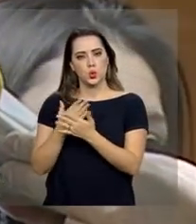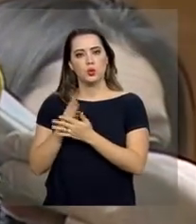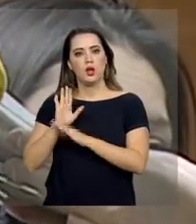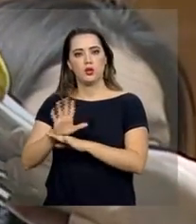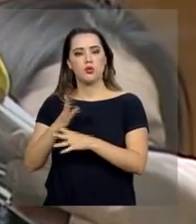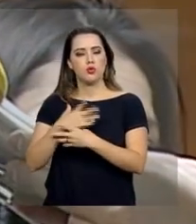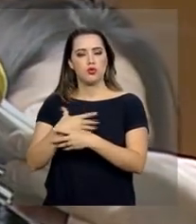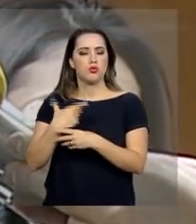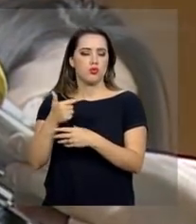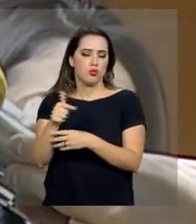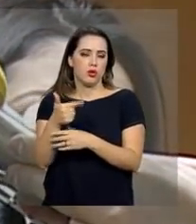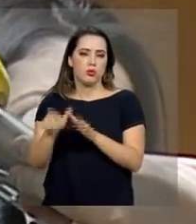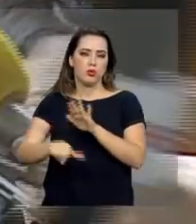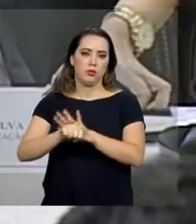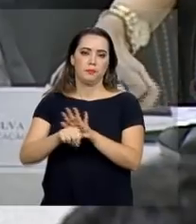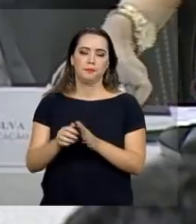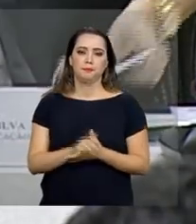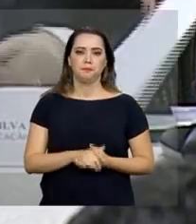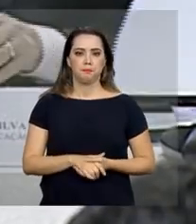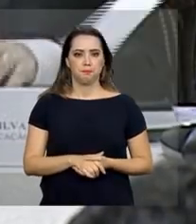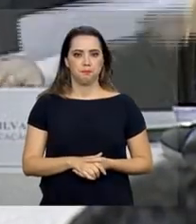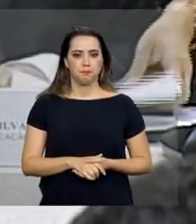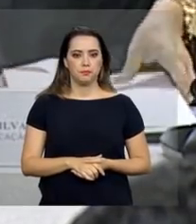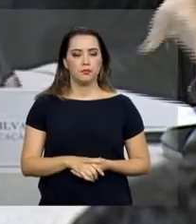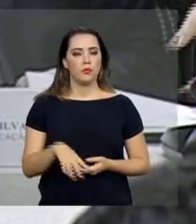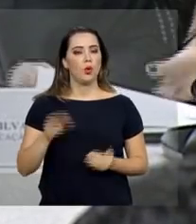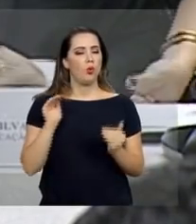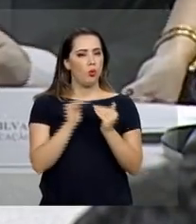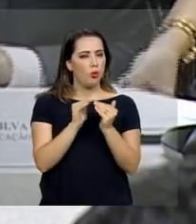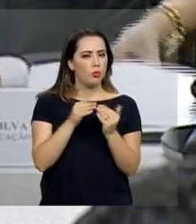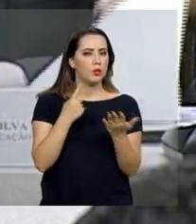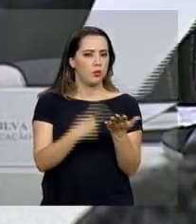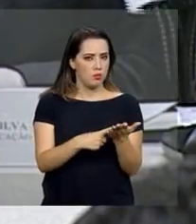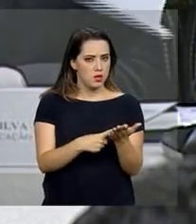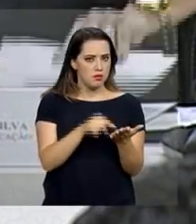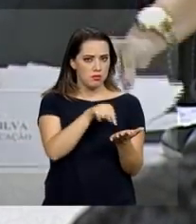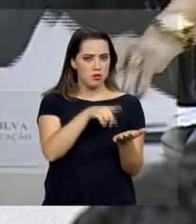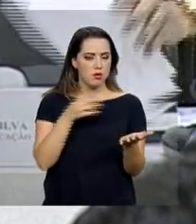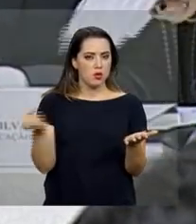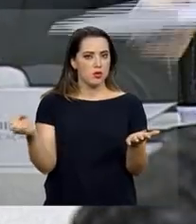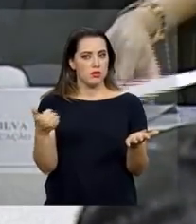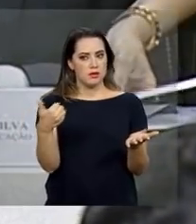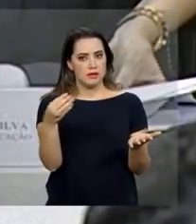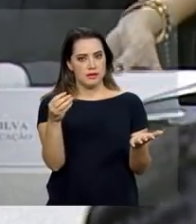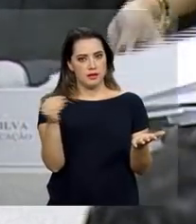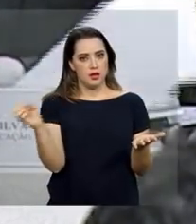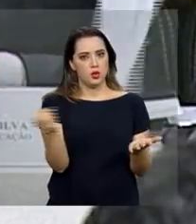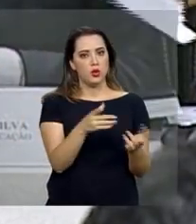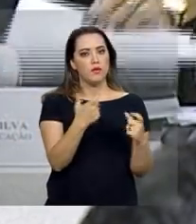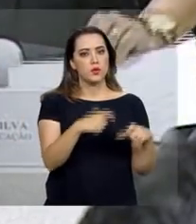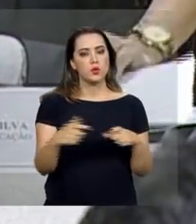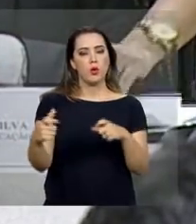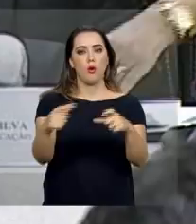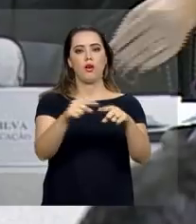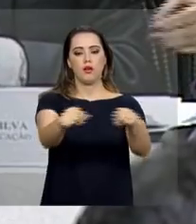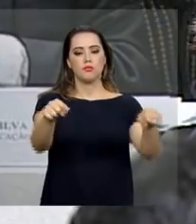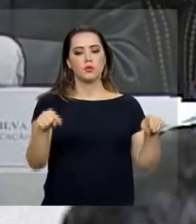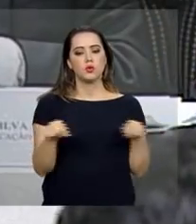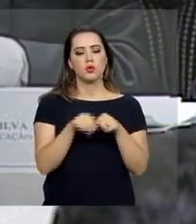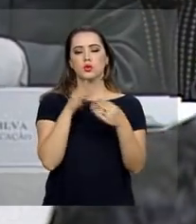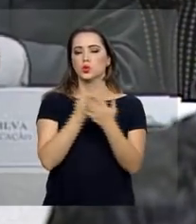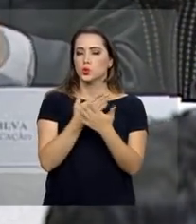gente observa hoje infelizmente no brasil com um acordo vão ser criadas cem novas salas de aula em estabelecimentos carcerários